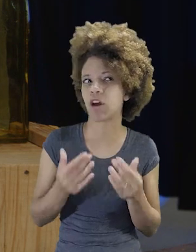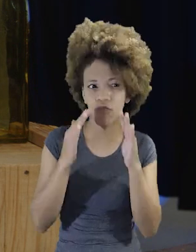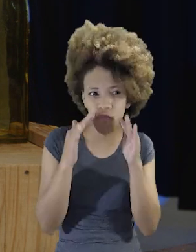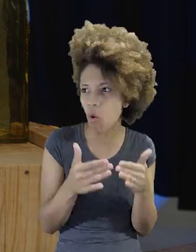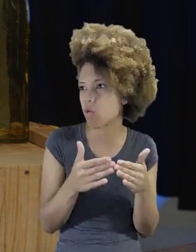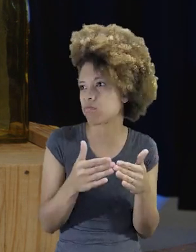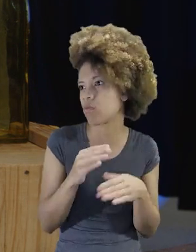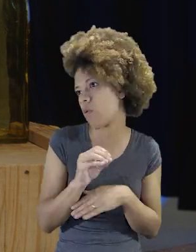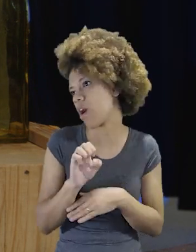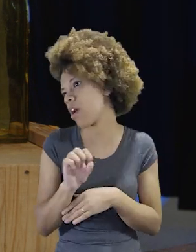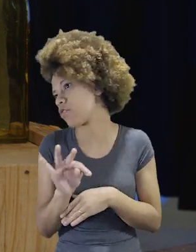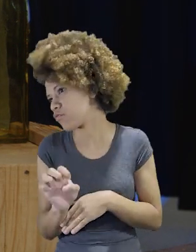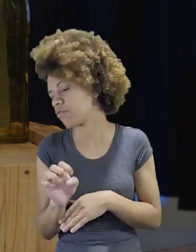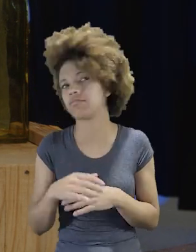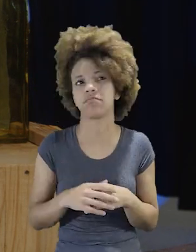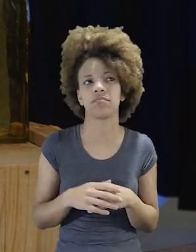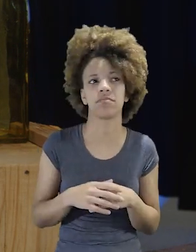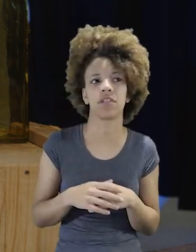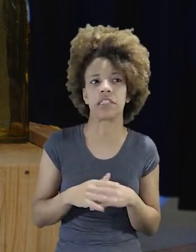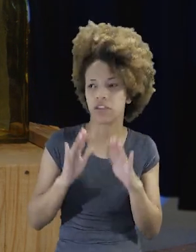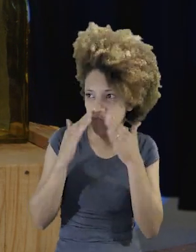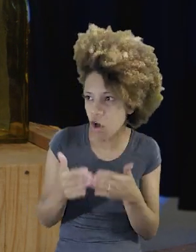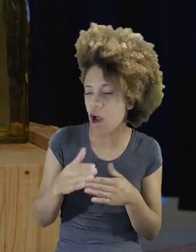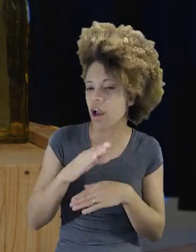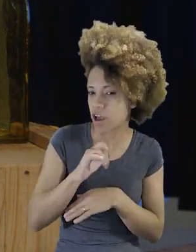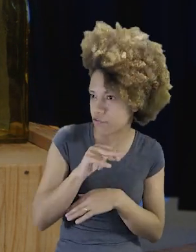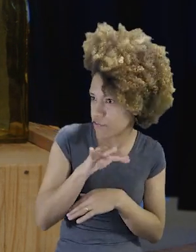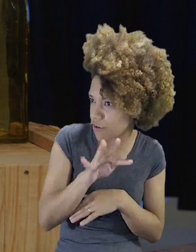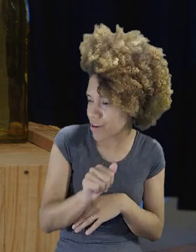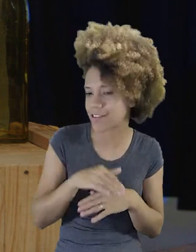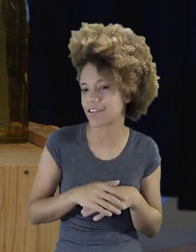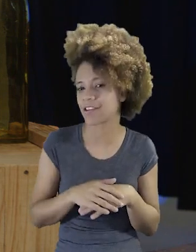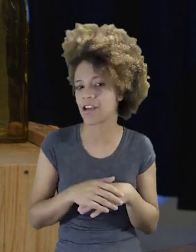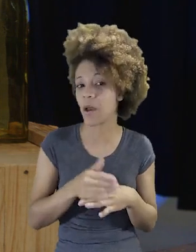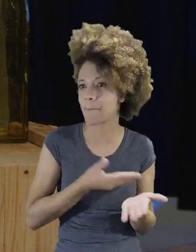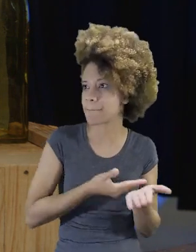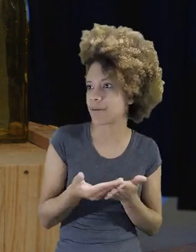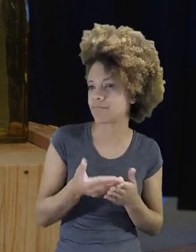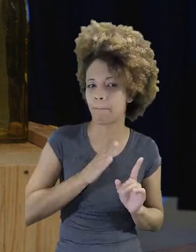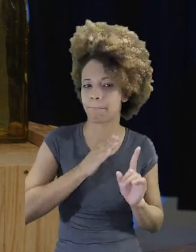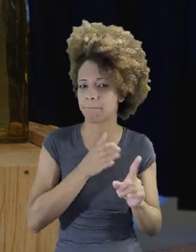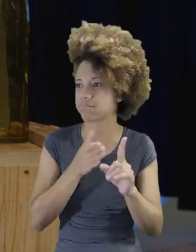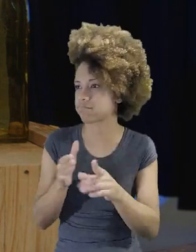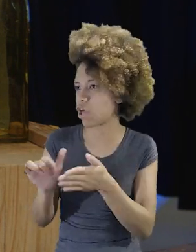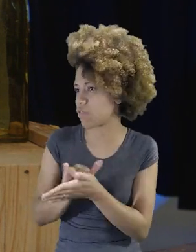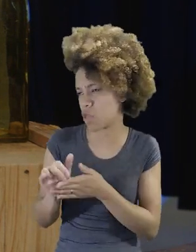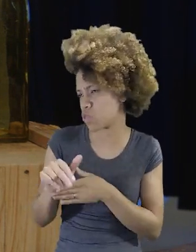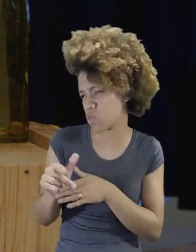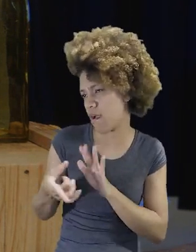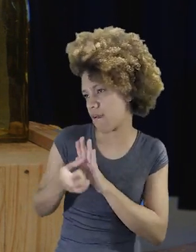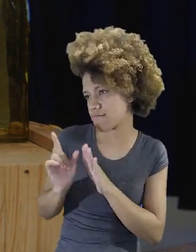o lado oeste né ali né Califórnia etc acendendo de um jeito que